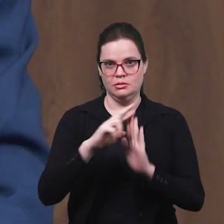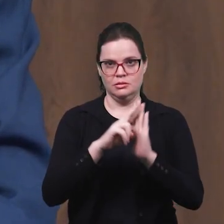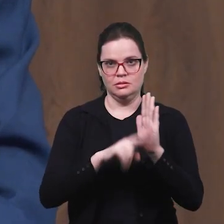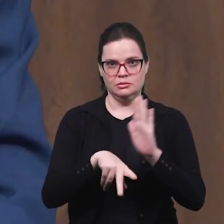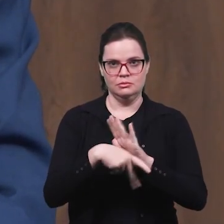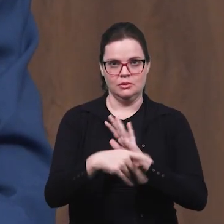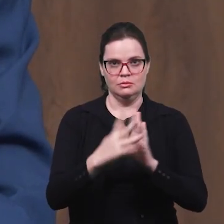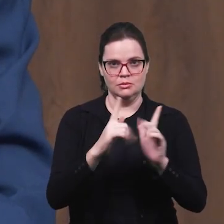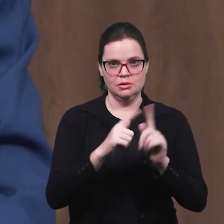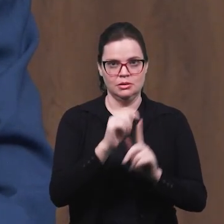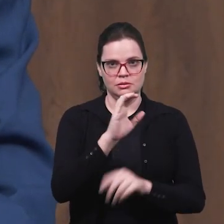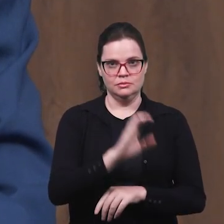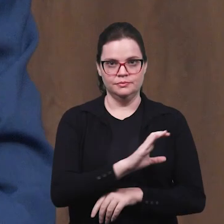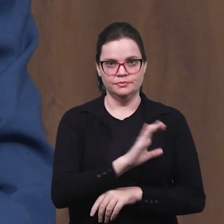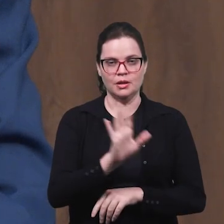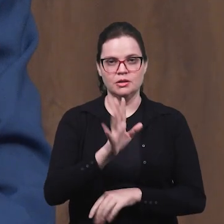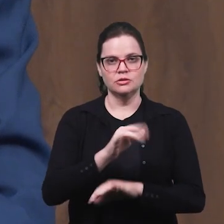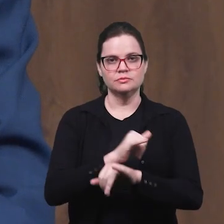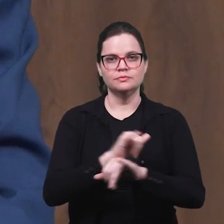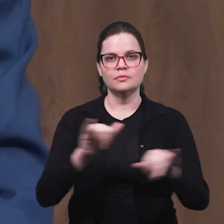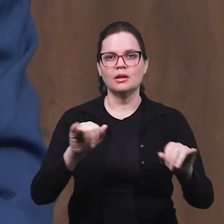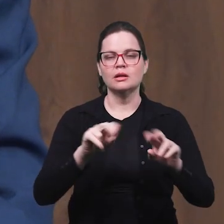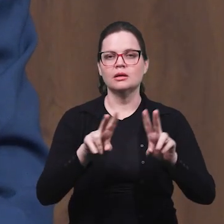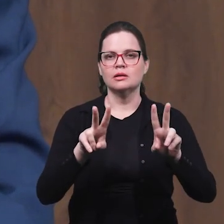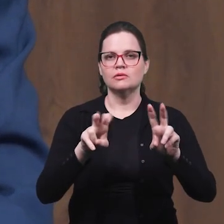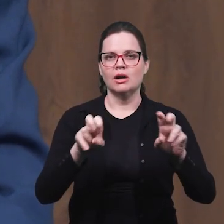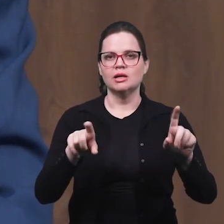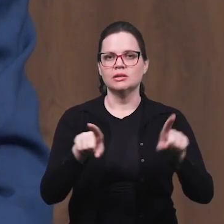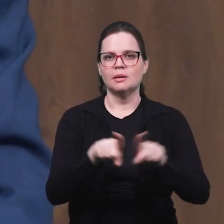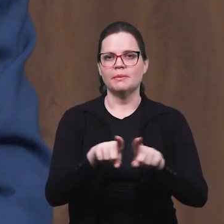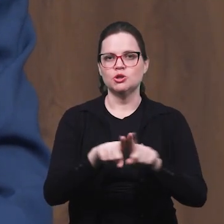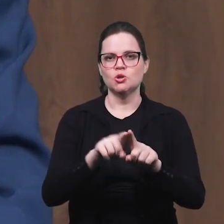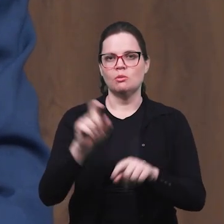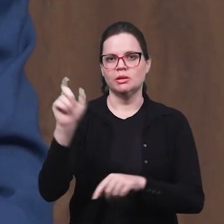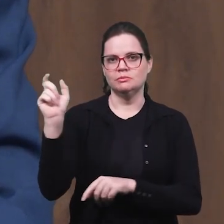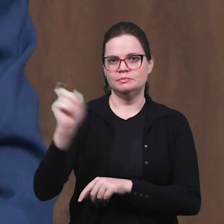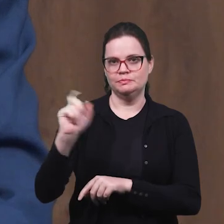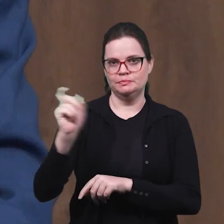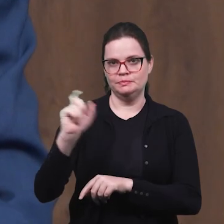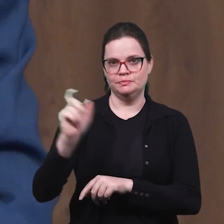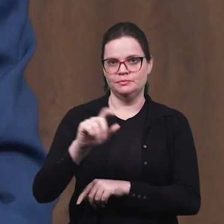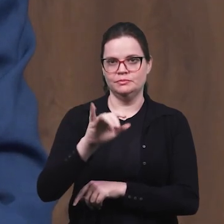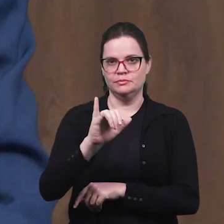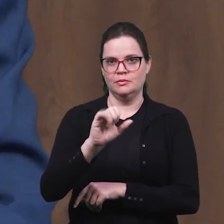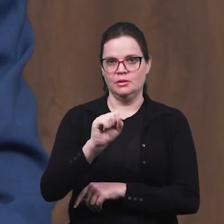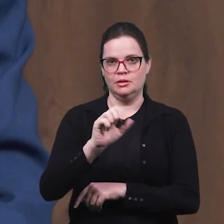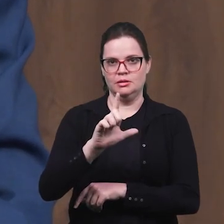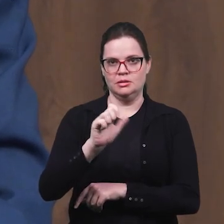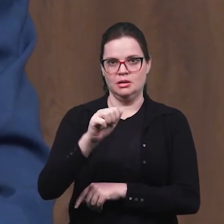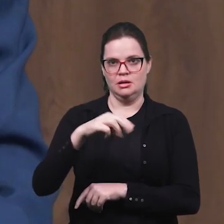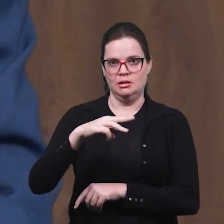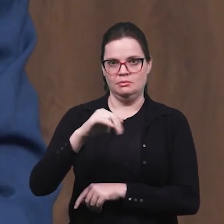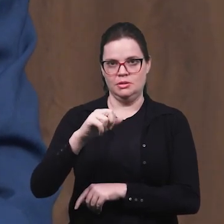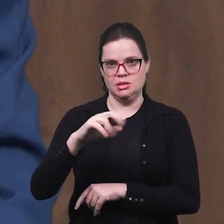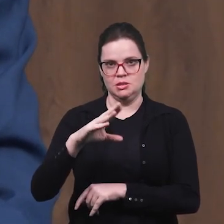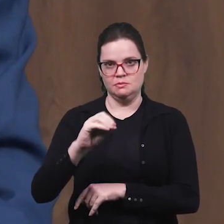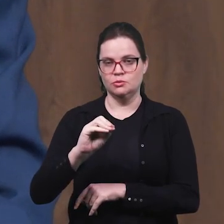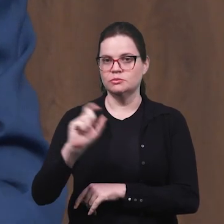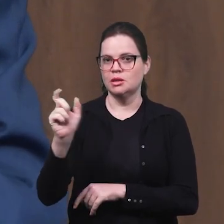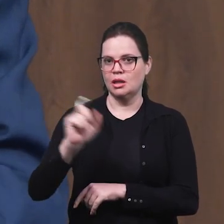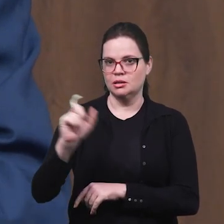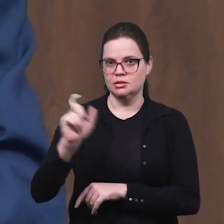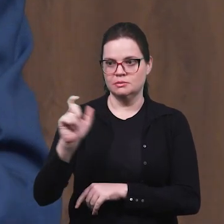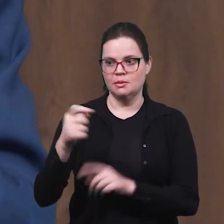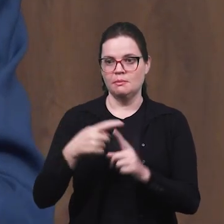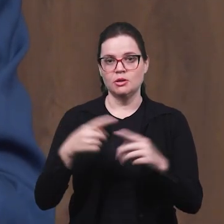anunciar que falaríamos sobre o islamismo. E vamos falar um pouco mais adiante. No episódio de hoje,